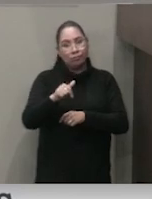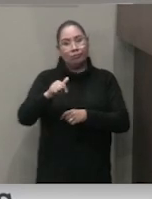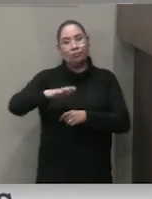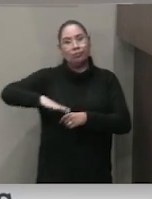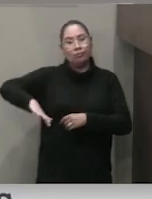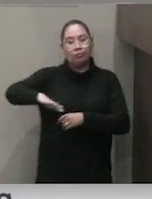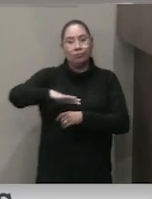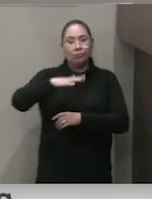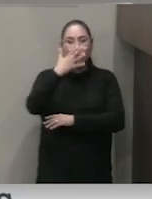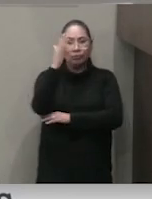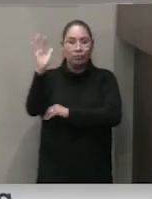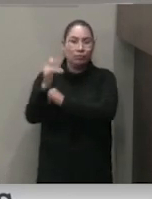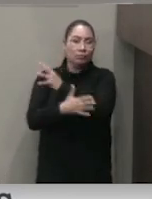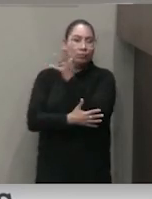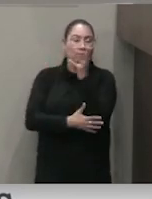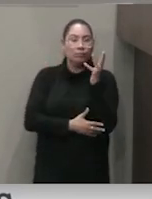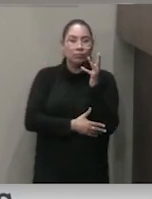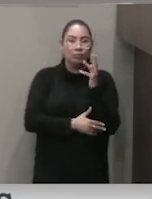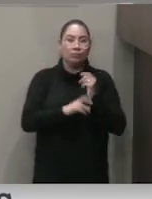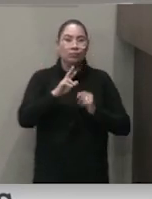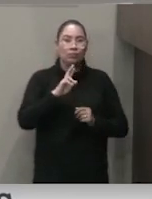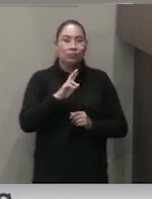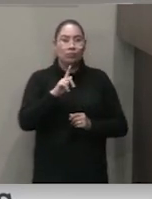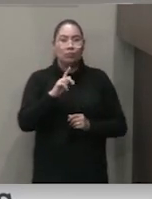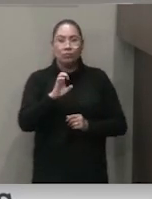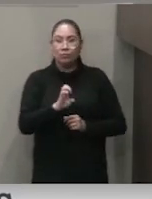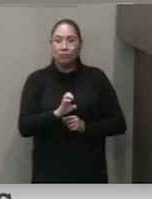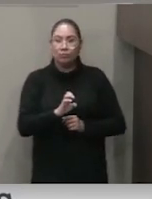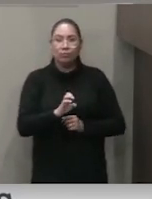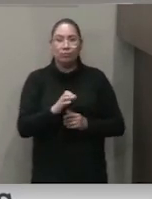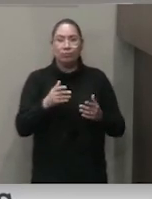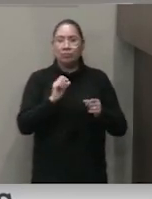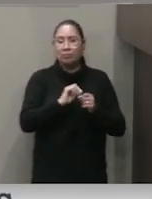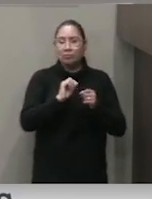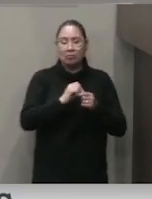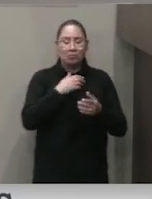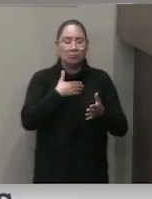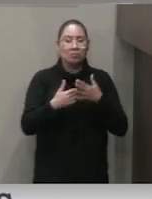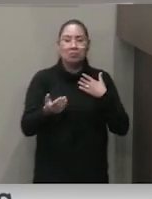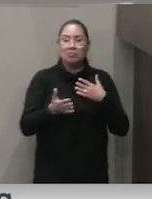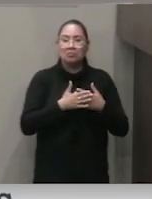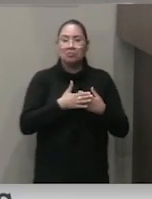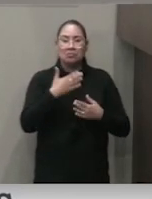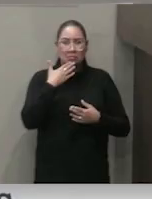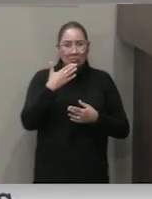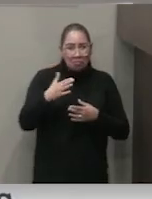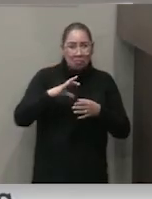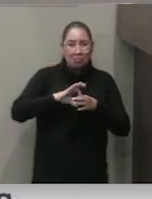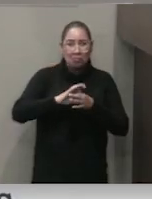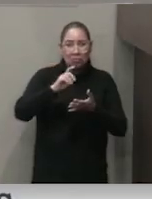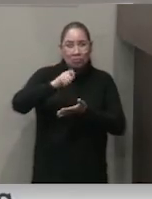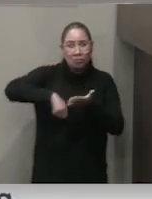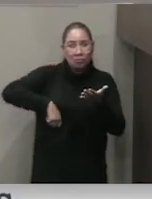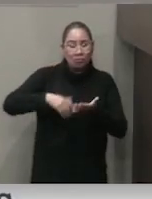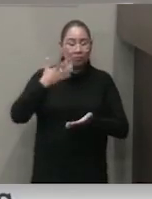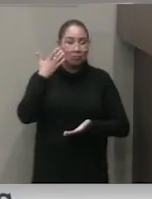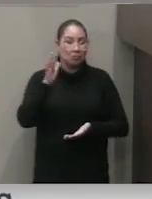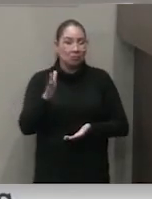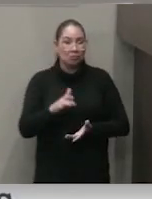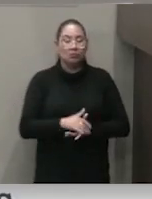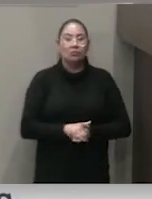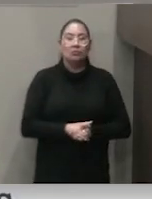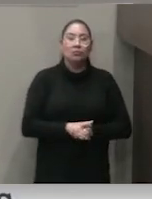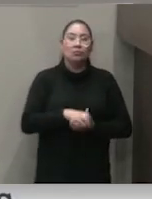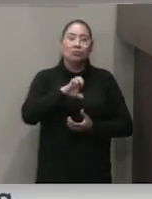ambiental. A RGE no município de Passo Fundo faz o que bem entende. Faz o que bem entende, não sei nem se pede autorização.